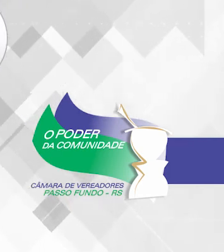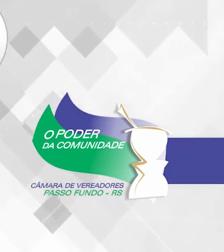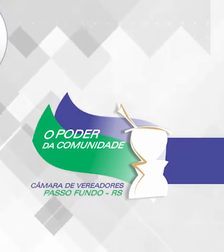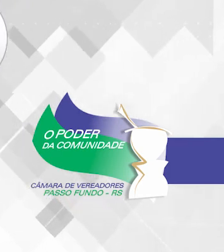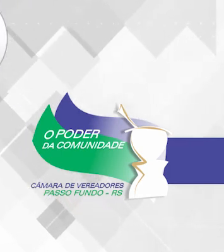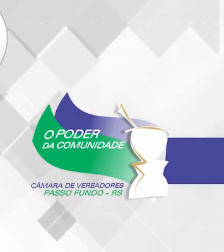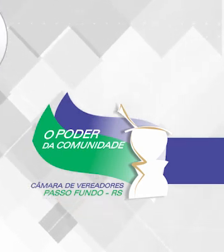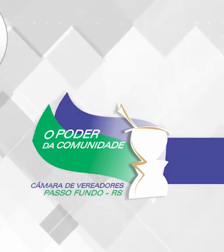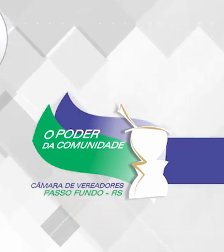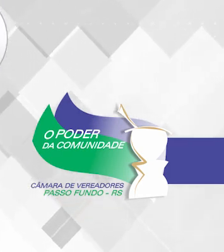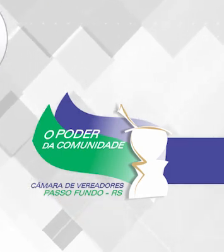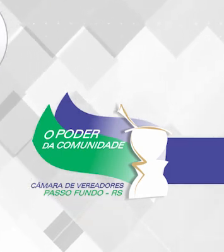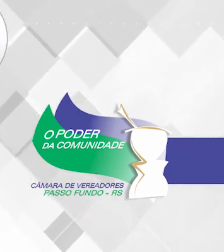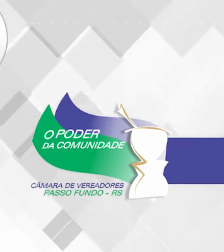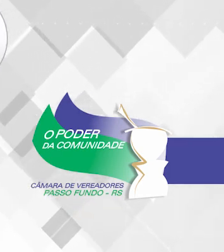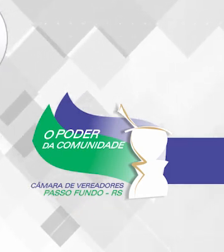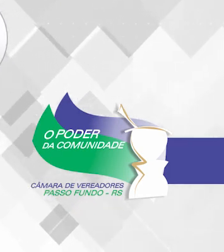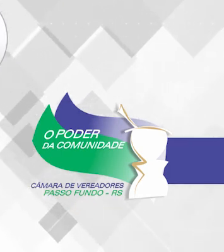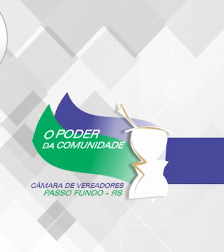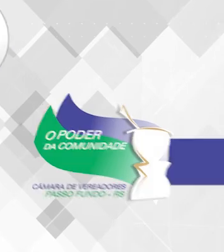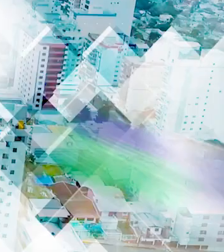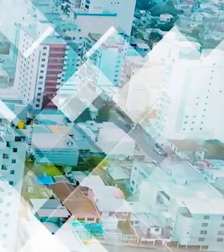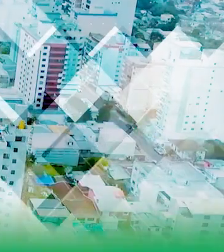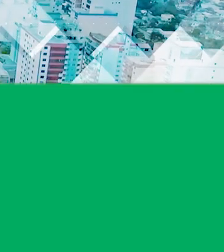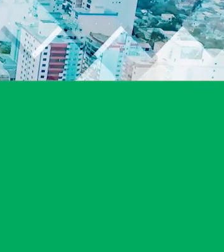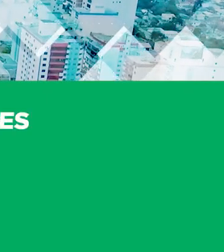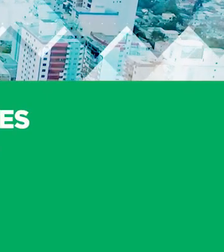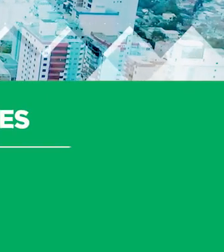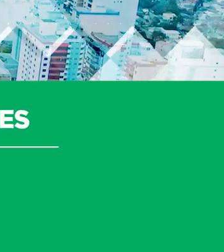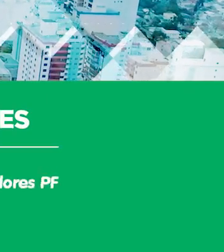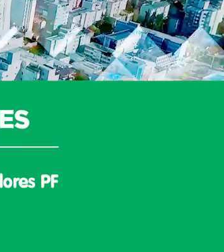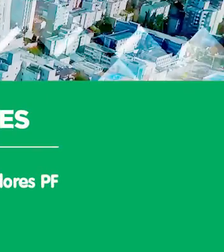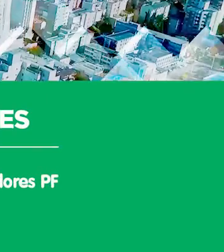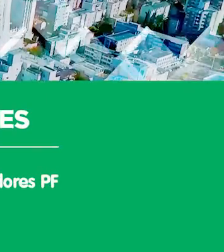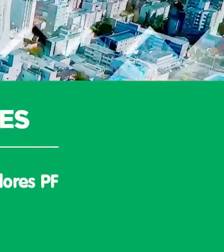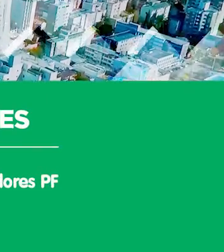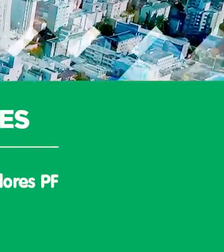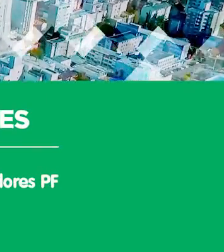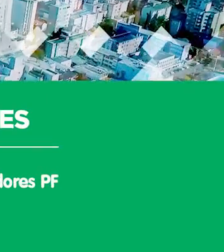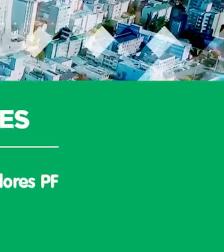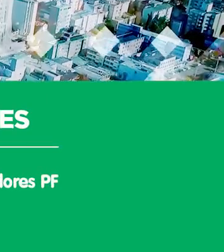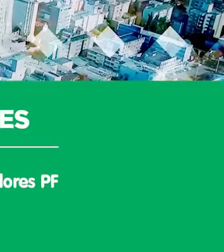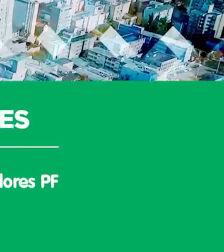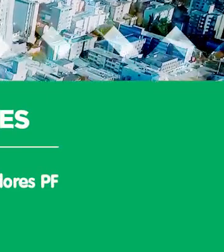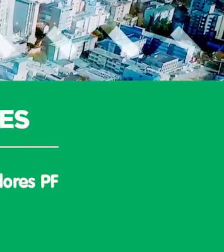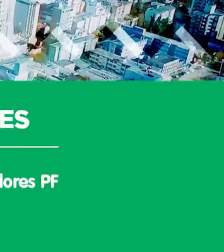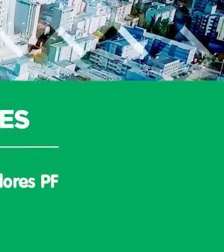também um fórum permanente para debater sobre a Covid-19. Câmara de Vereadores, a casa dos grandes debates.